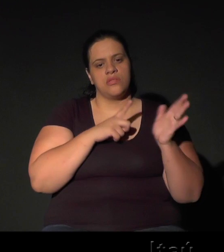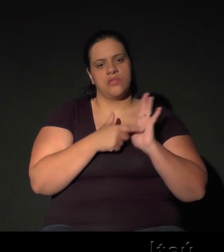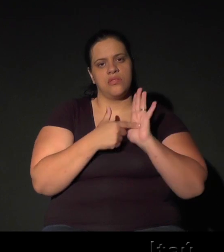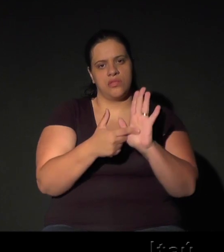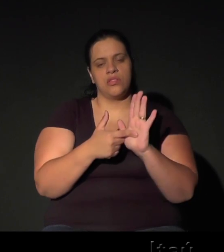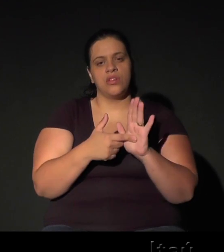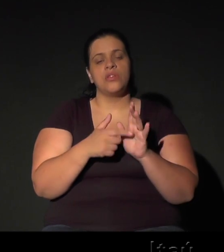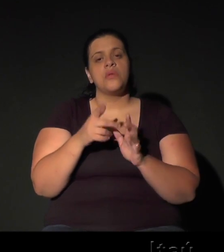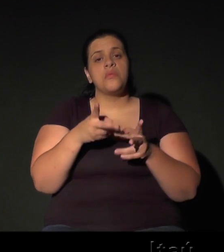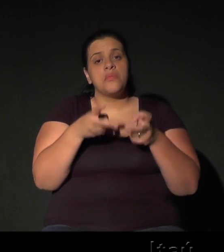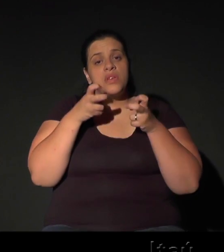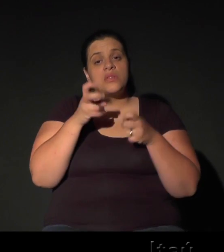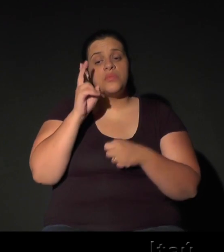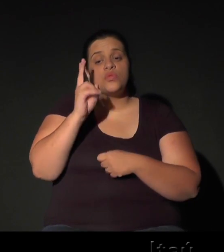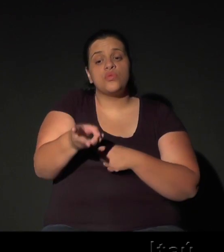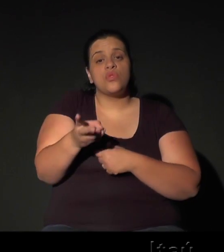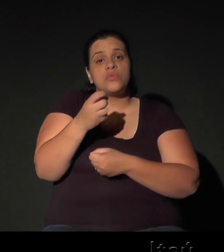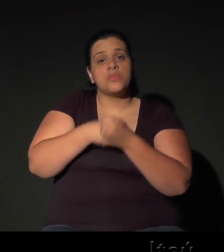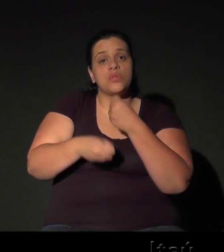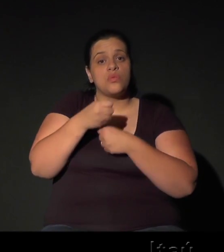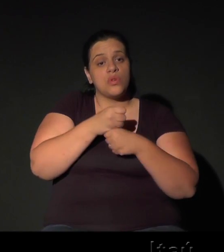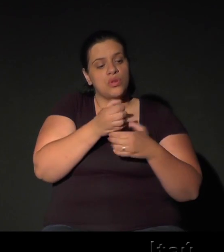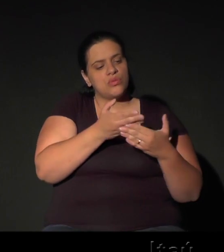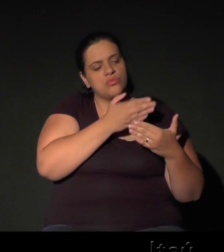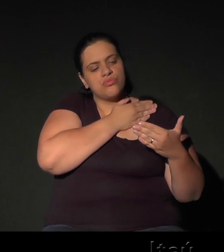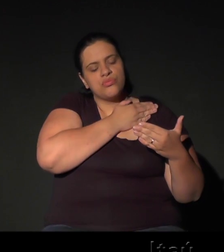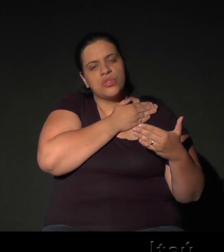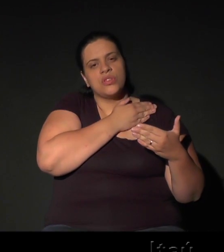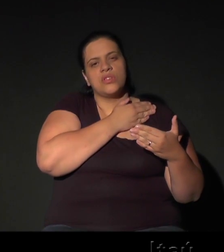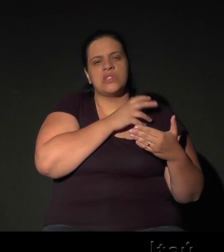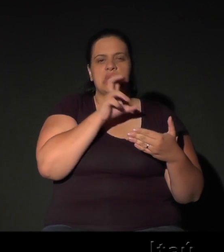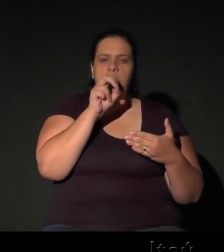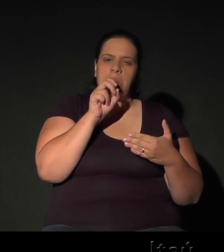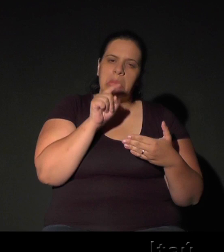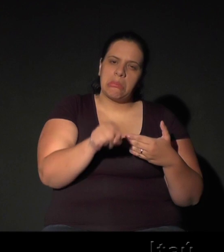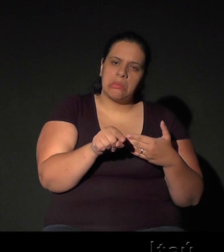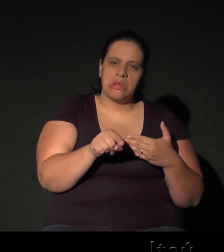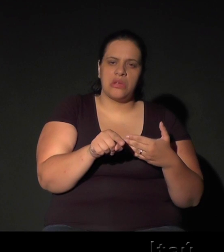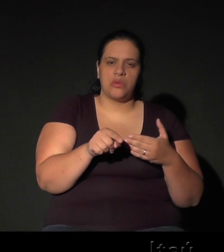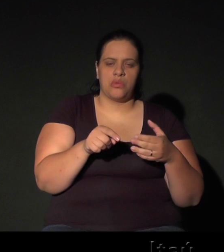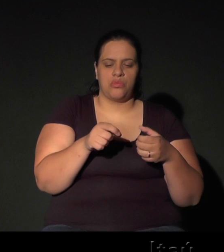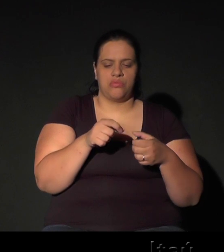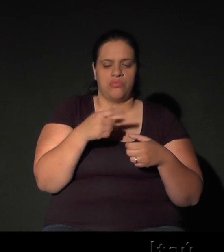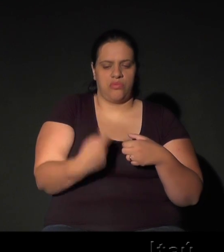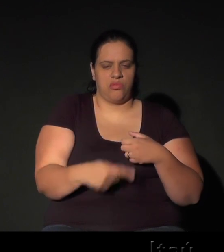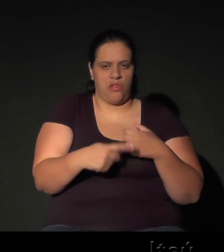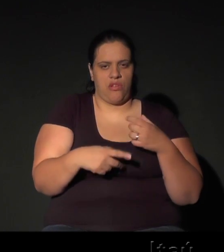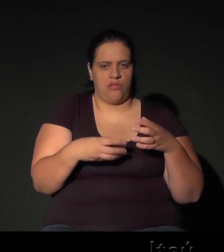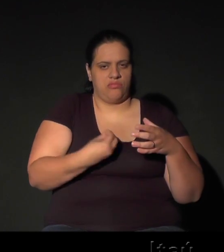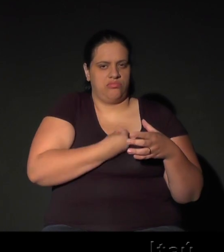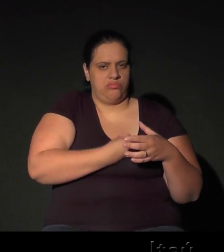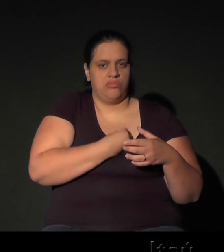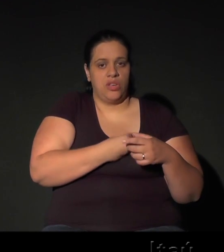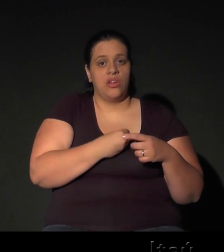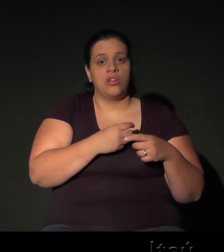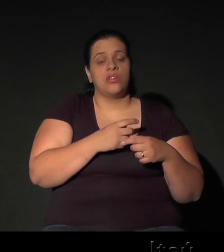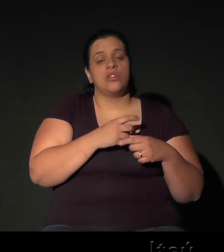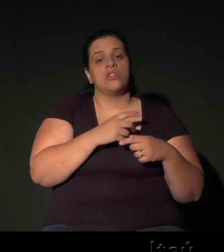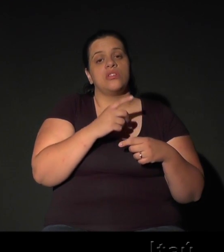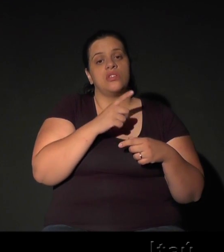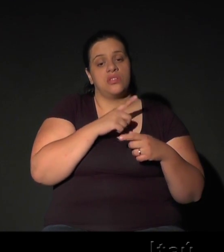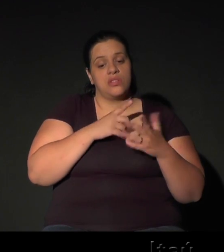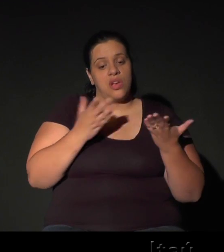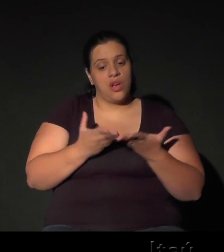percebe que nos últimos 2000 anos em 50.000 talvez de civilização Nossa que nós temos uma civilização